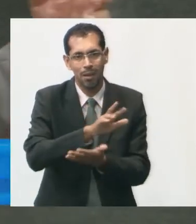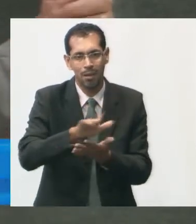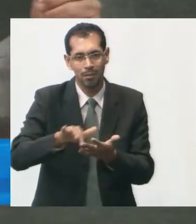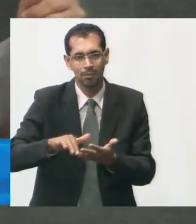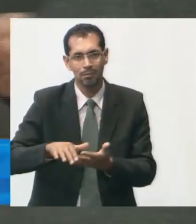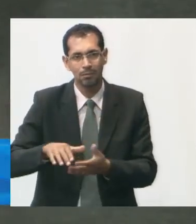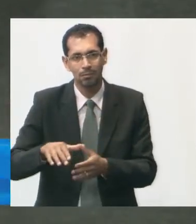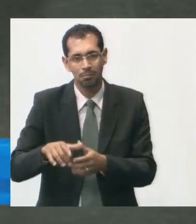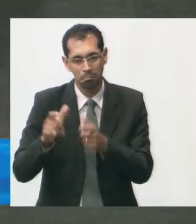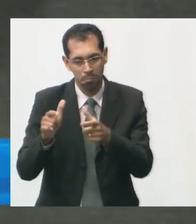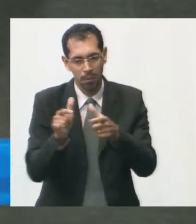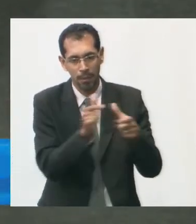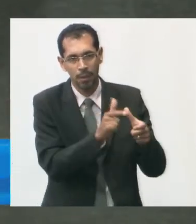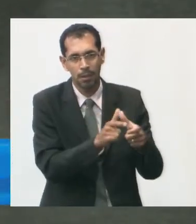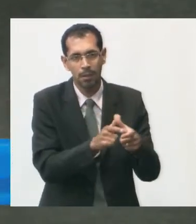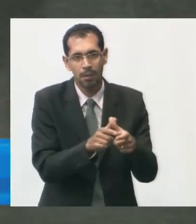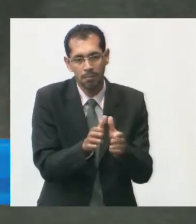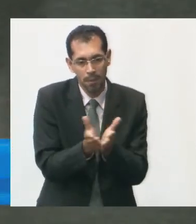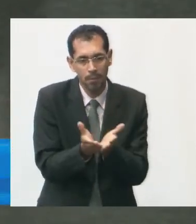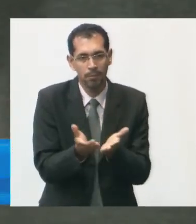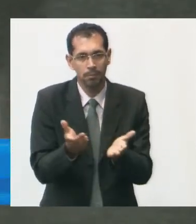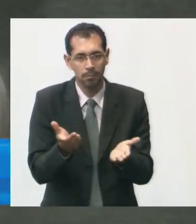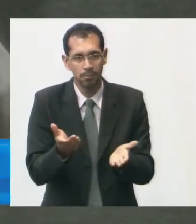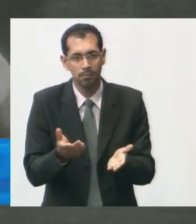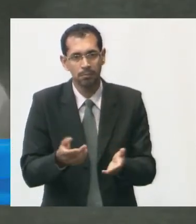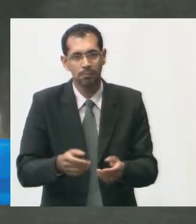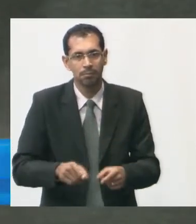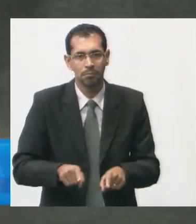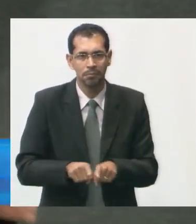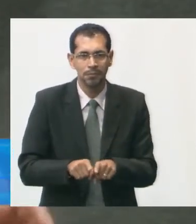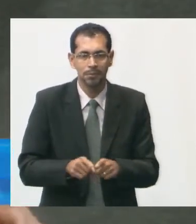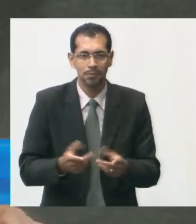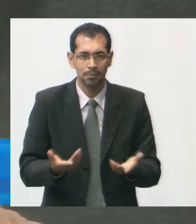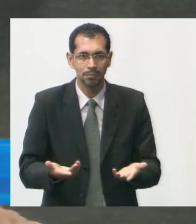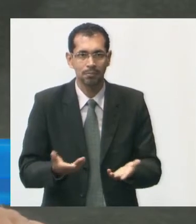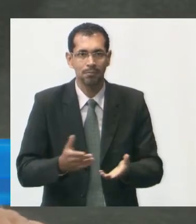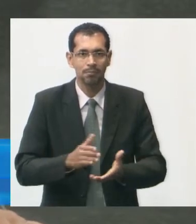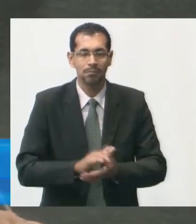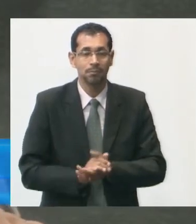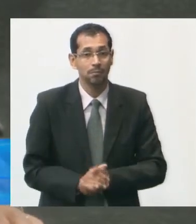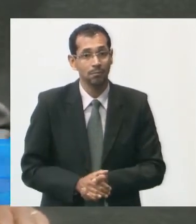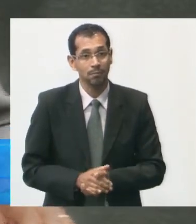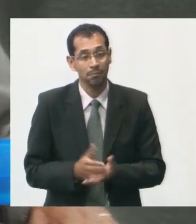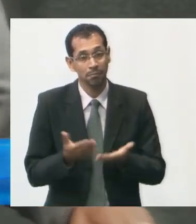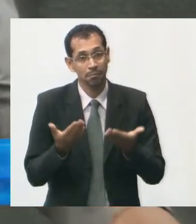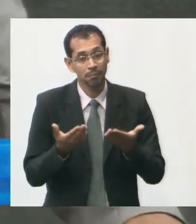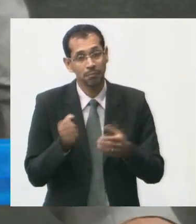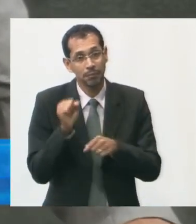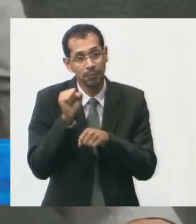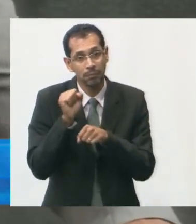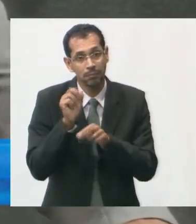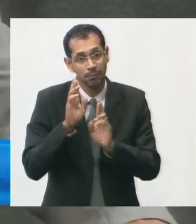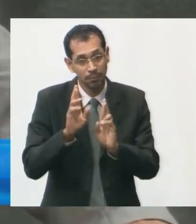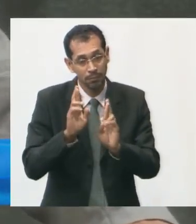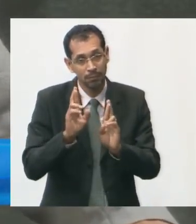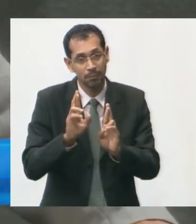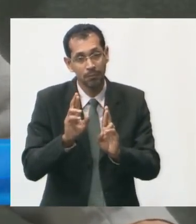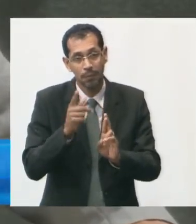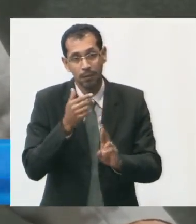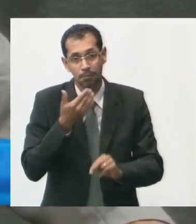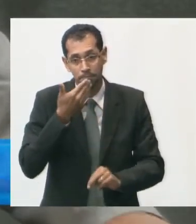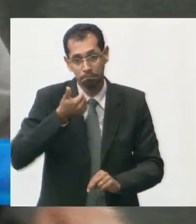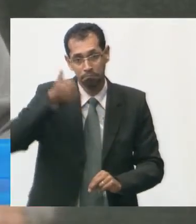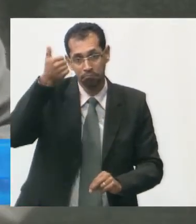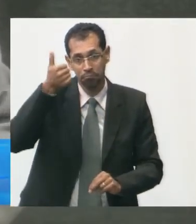região de Gurijica, a parte alta lá. Então, a gente aguarda, a gente espera realmente ver benefícios e